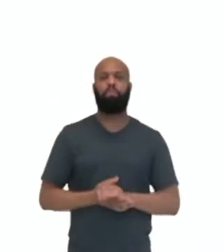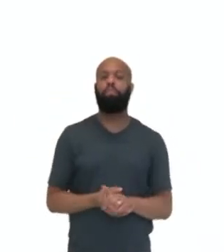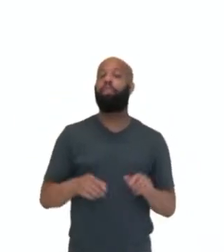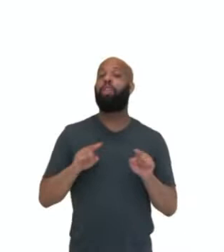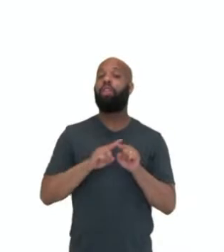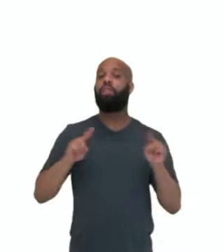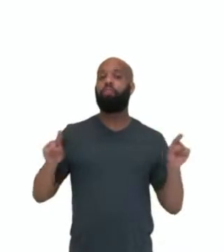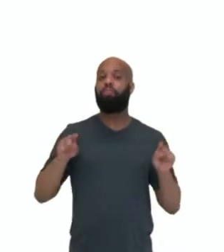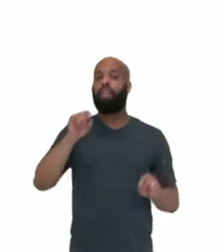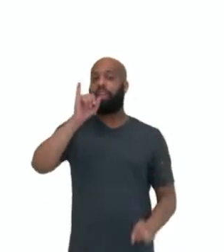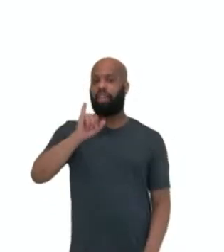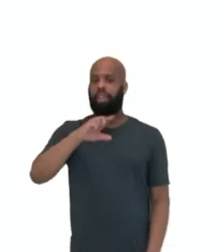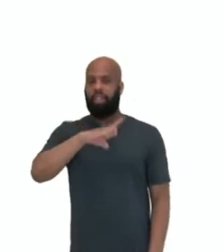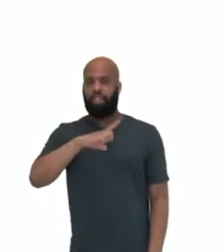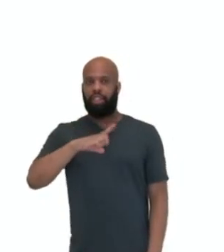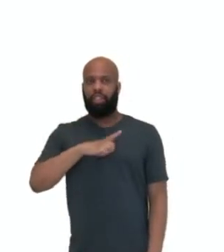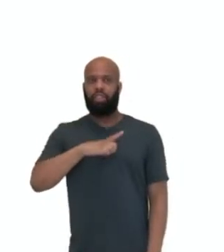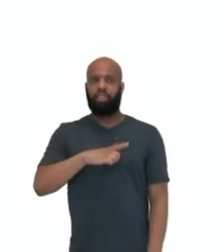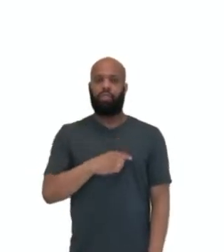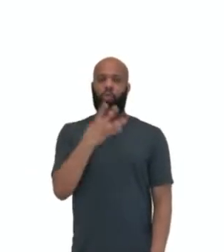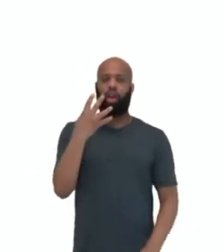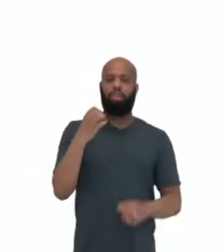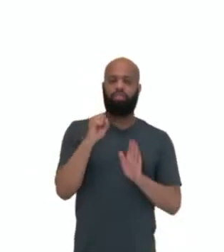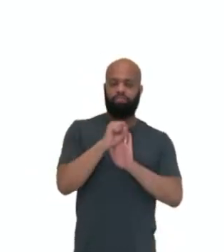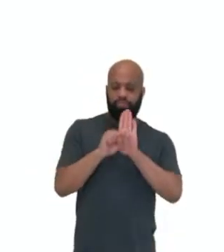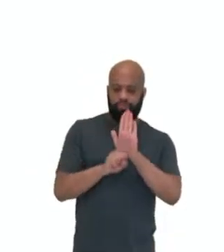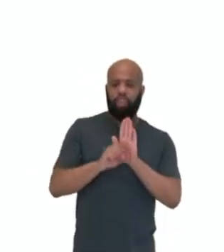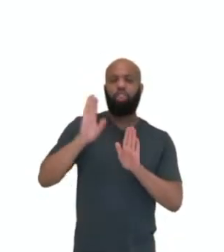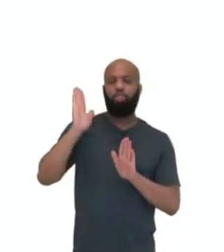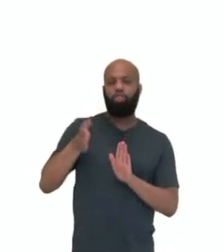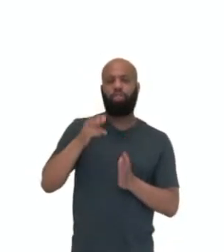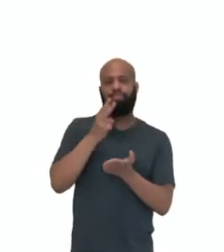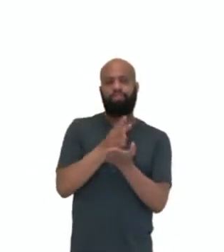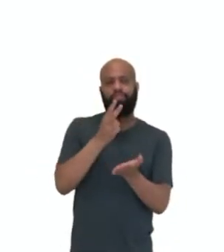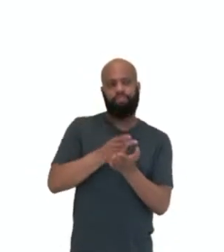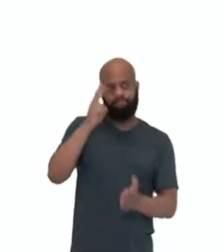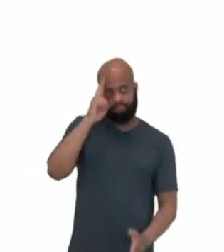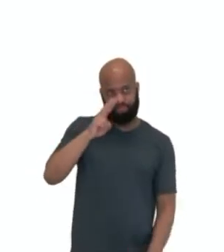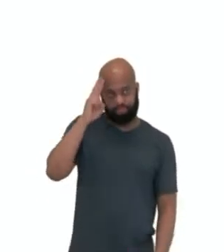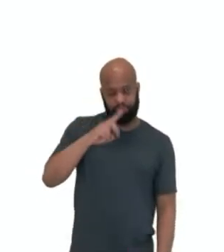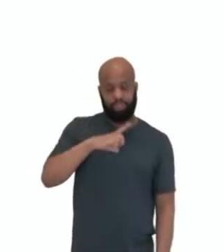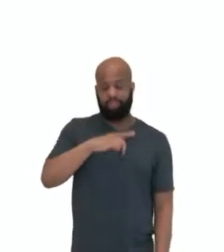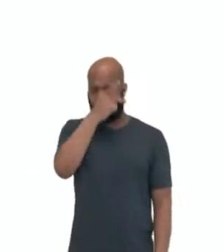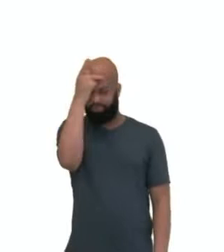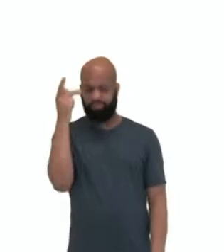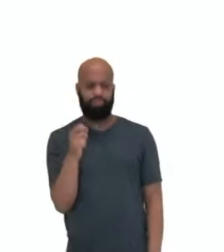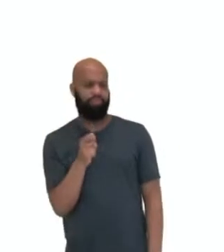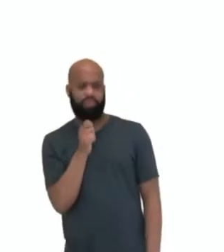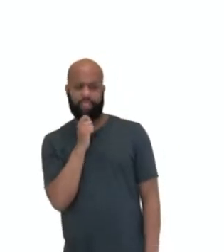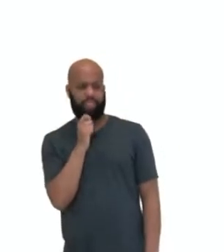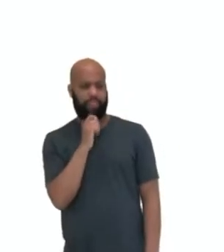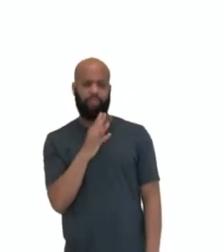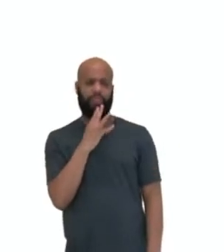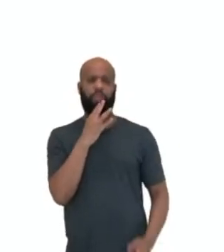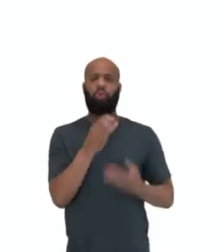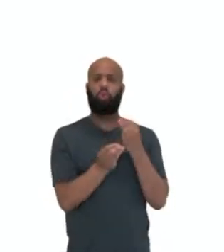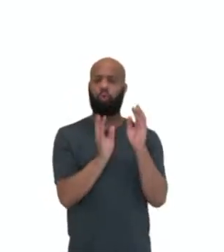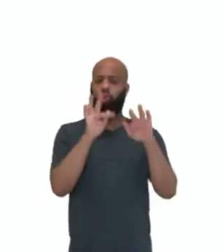Mas, se apesar dos quatro séculos em circulação, ainda houver quem desconheça o final da